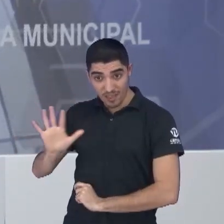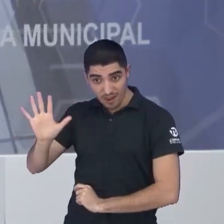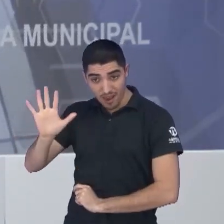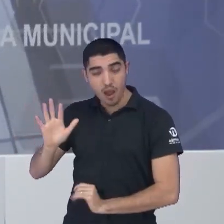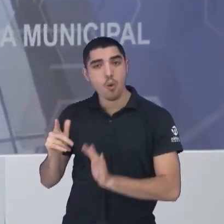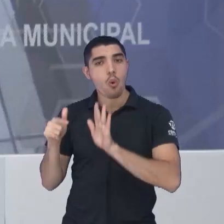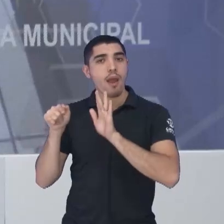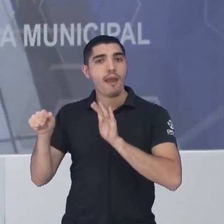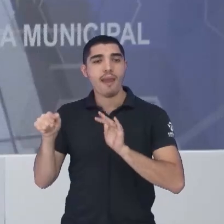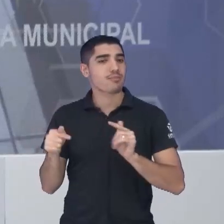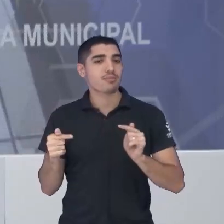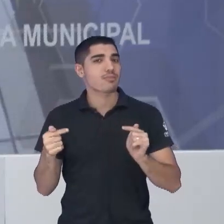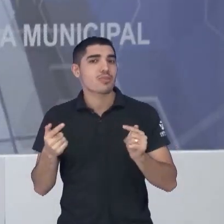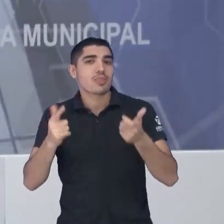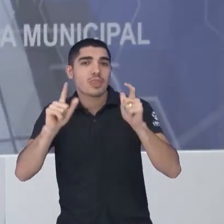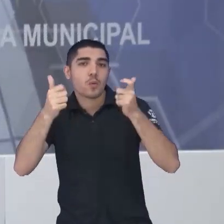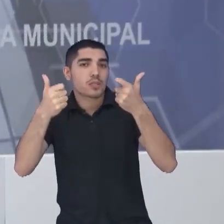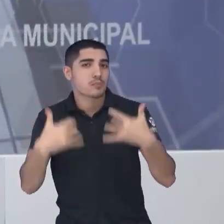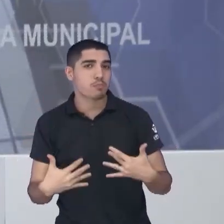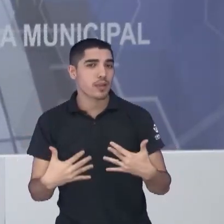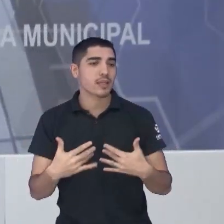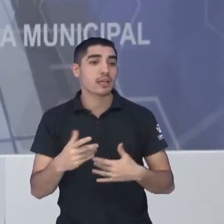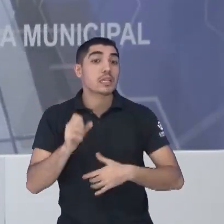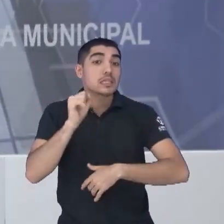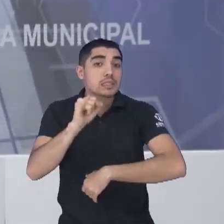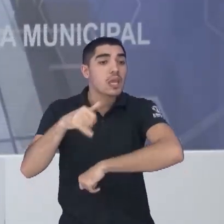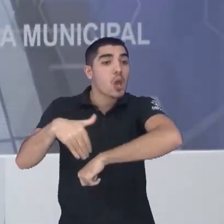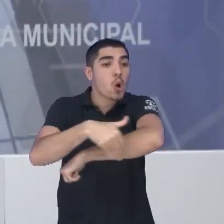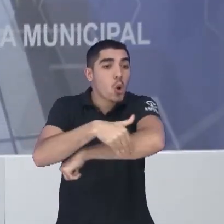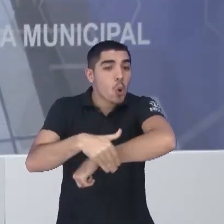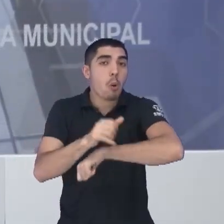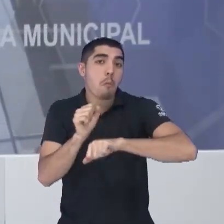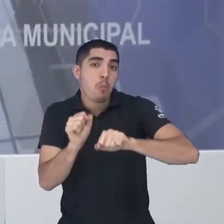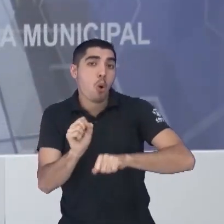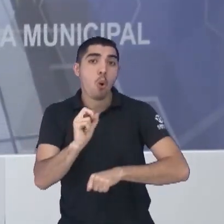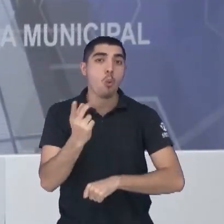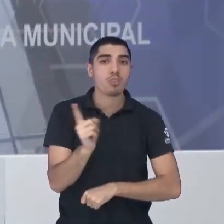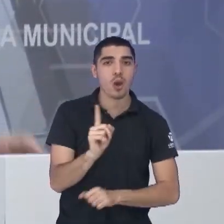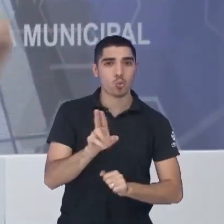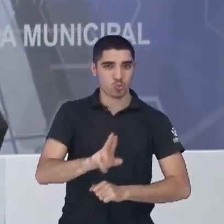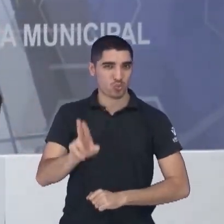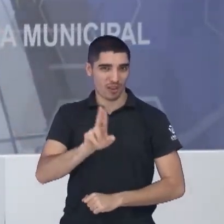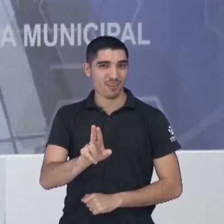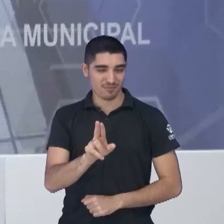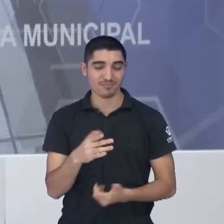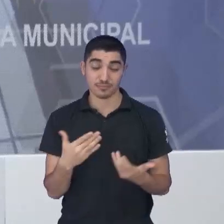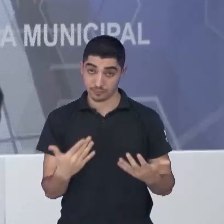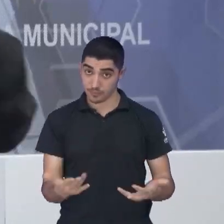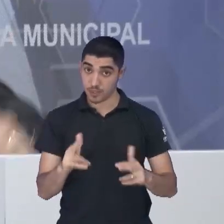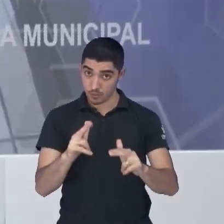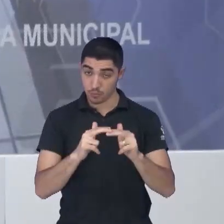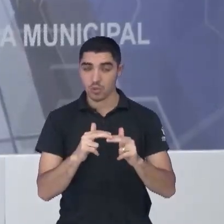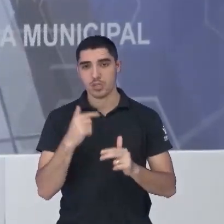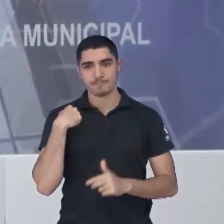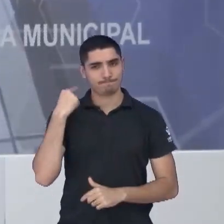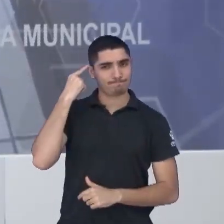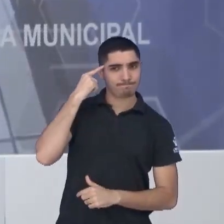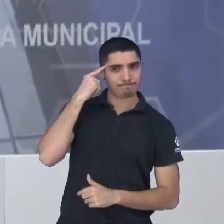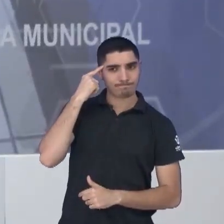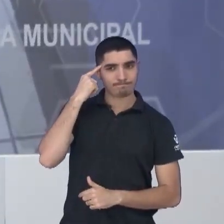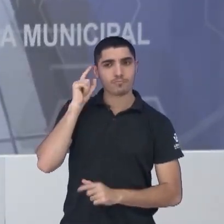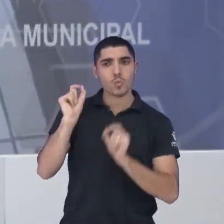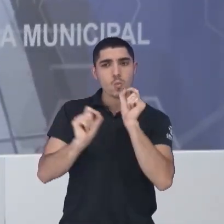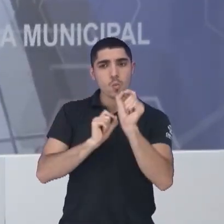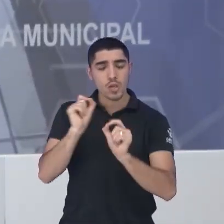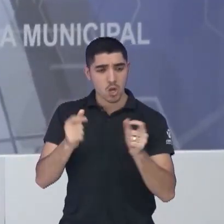do consumo em local público. E a nossa preocupação é que, com a liberação da posse pelo Supremo Tribunal Federal, o consumo em